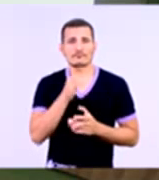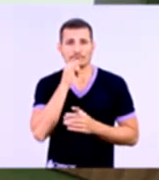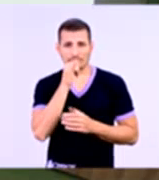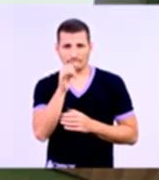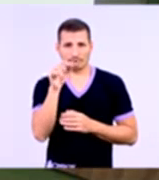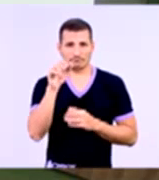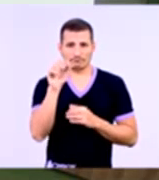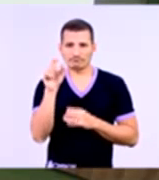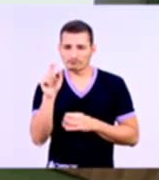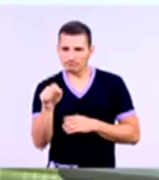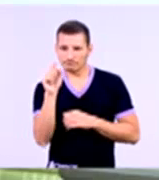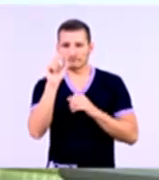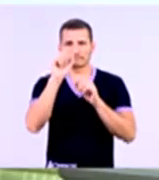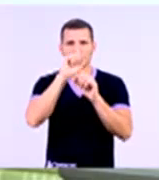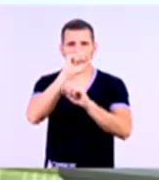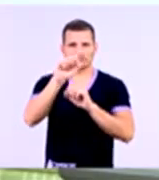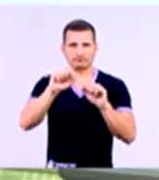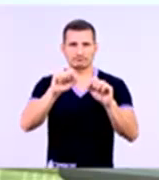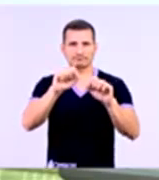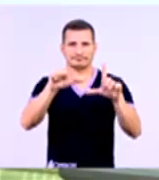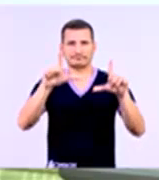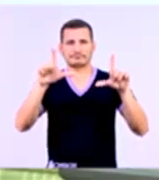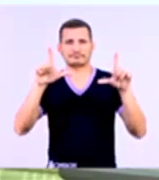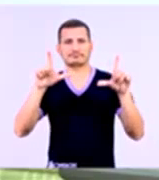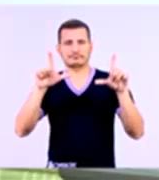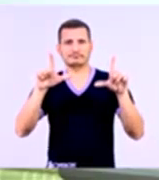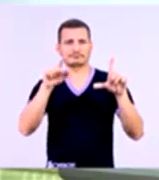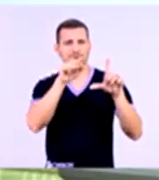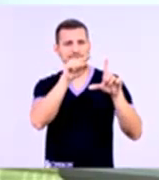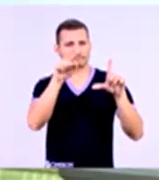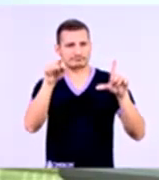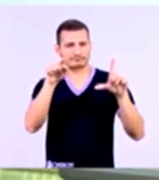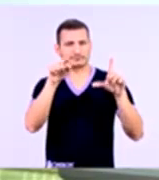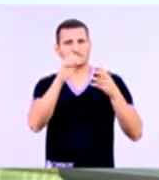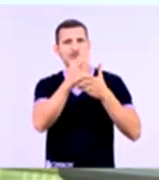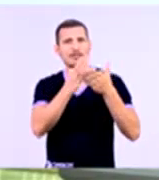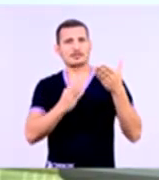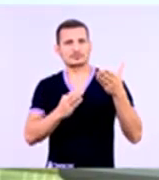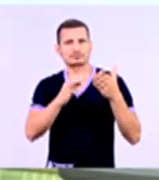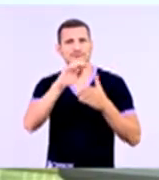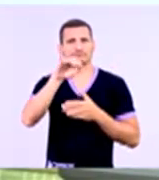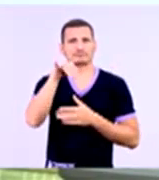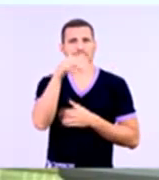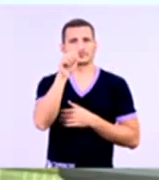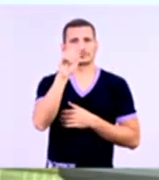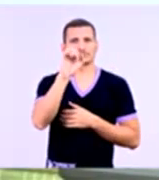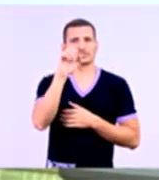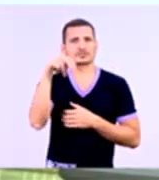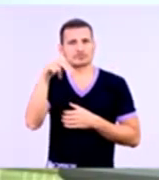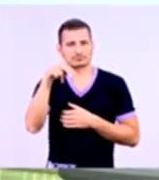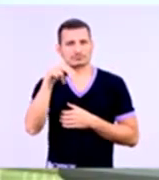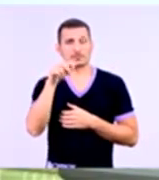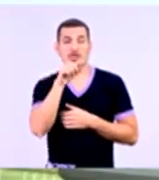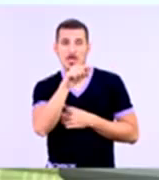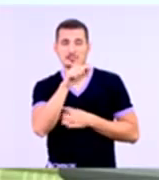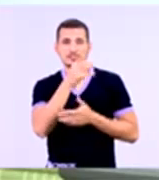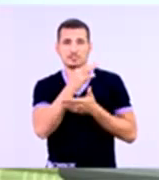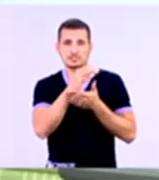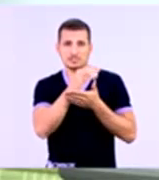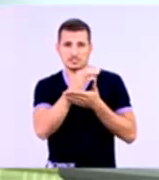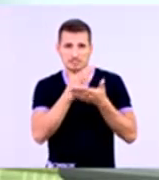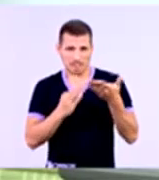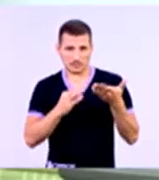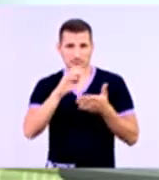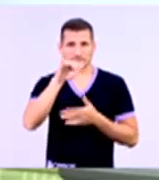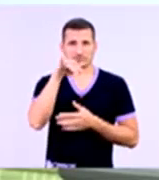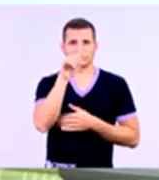executar essa página PHP, o resultado vai ser o texto JSON. Por que o texto? É esse texto JSON com essa estrutura